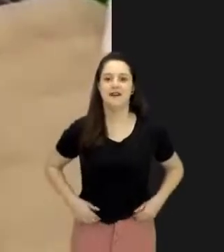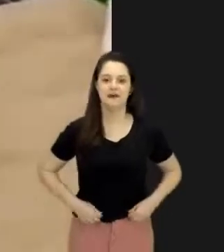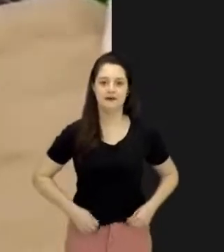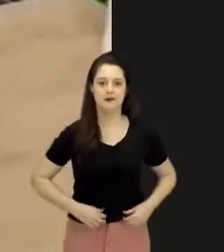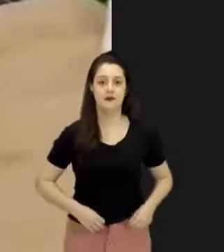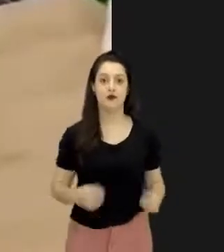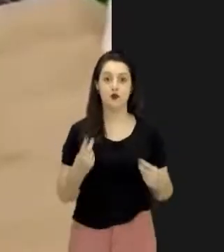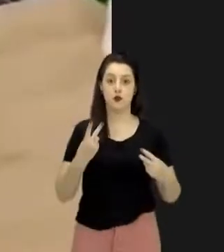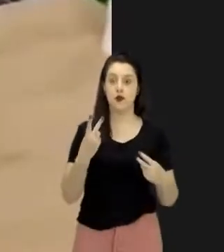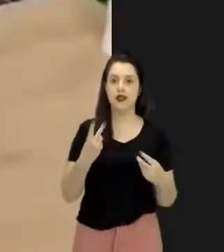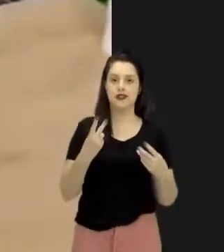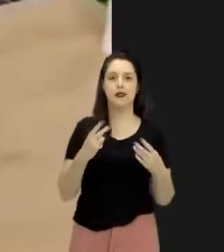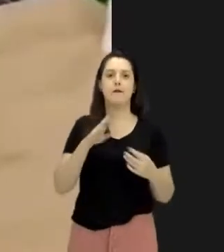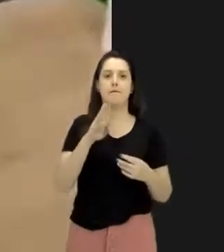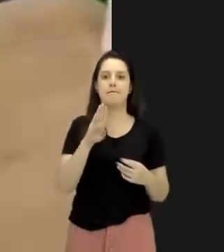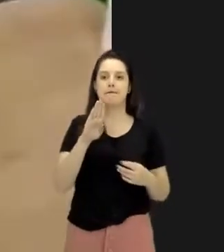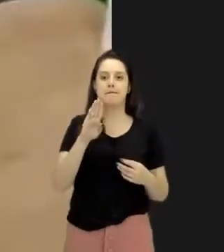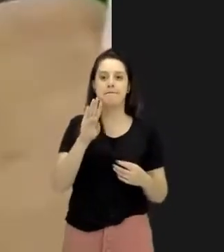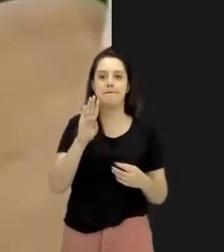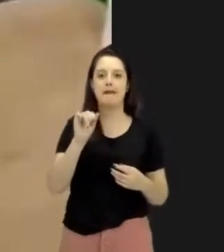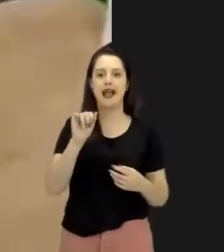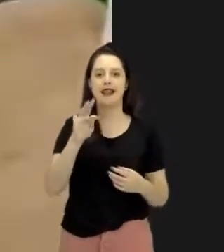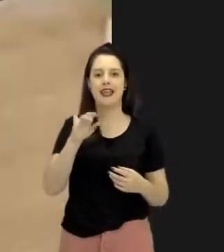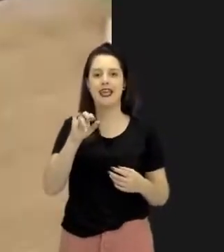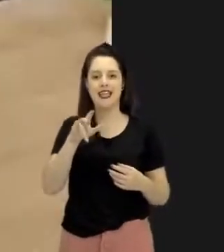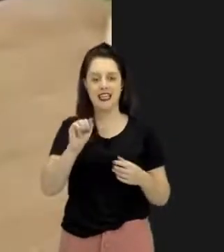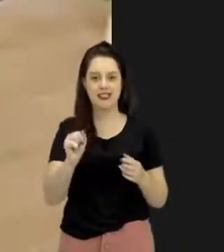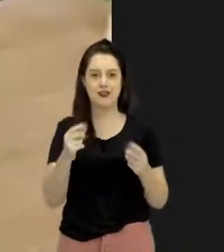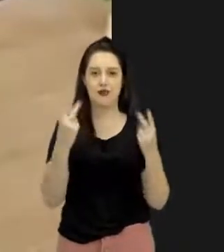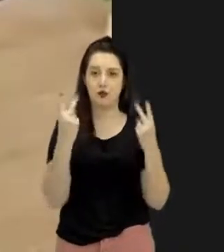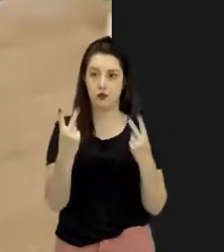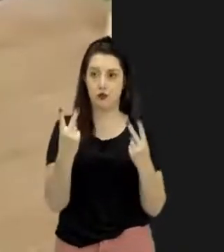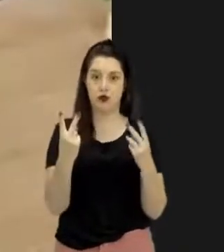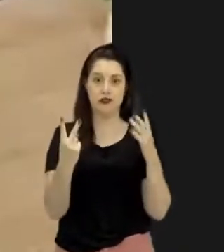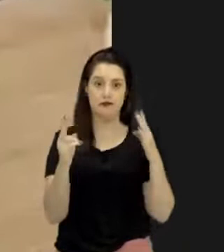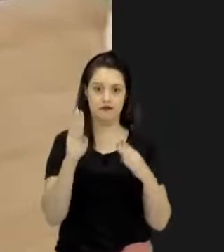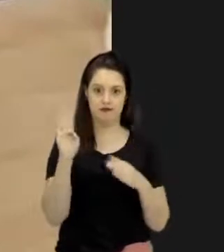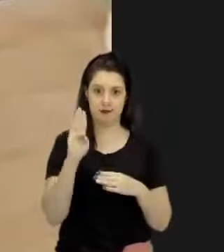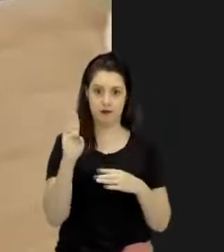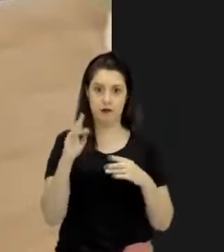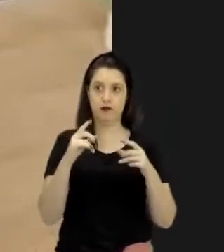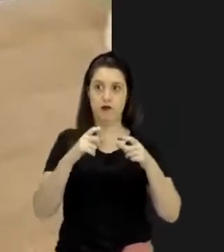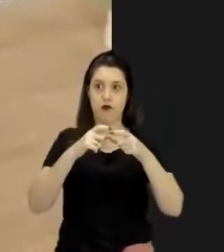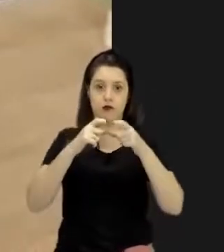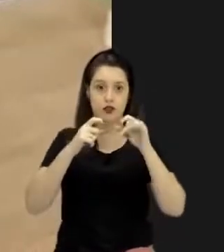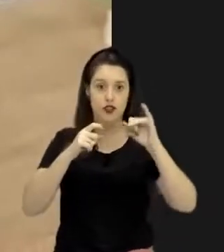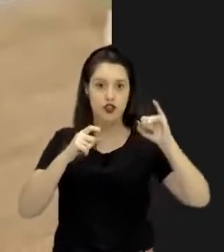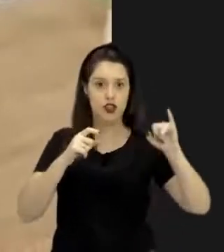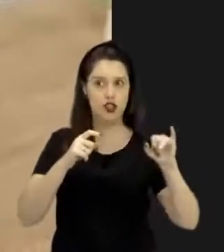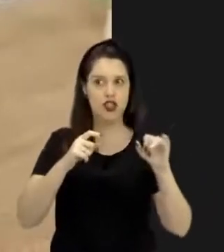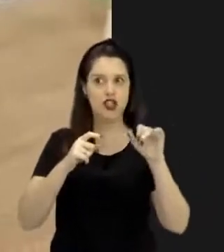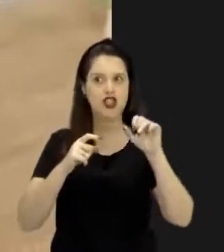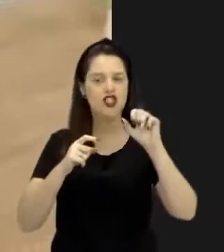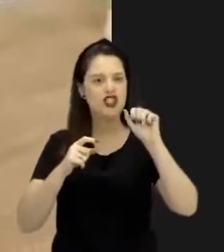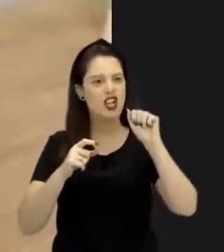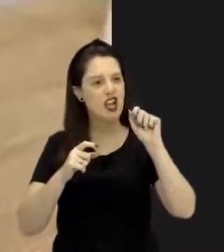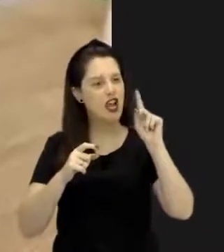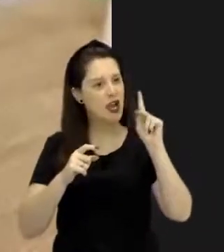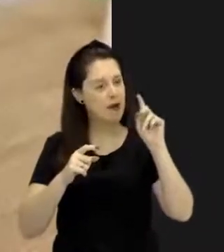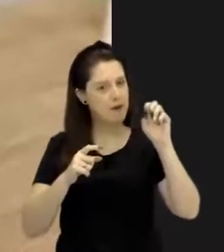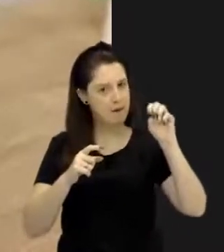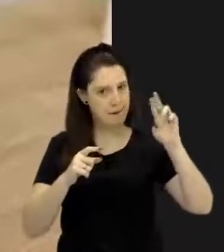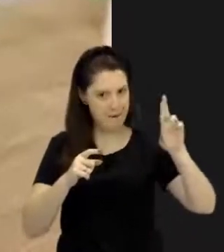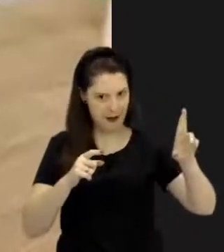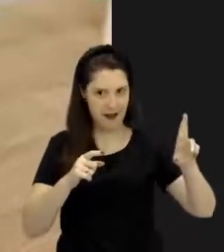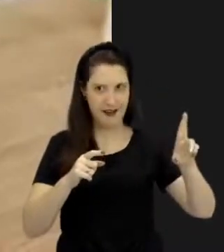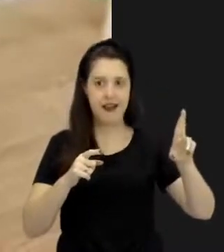pilhas, tá? Tipo AAA. Então, o que eu vou fazer? Eu estou utilizando um jumper, tá vendo? Esse jumper aqui, ó, se vocês